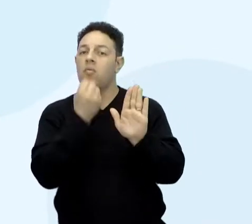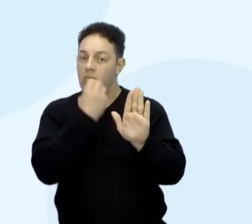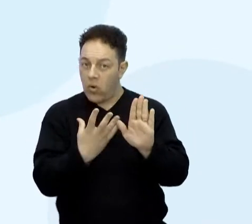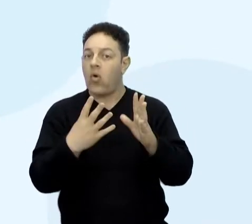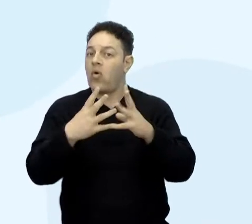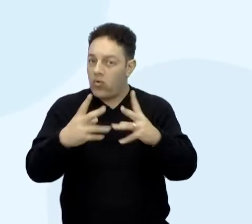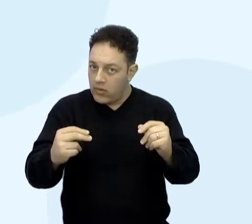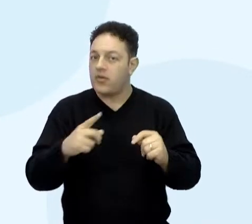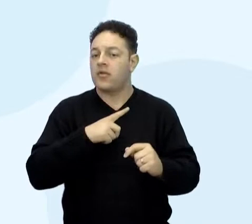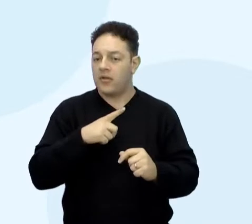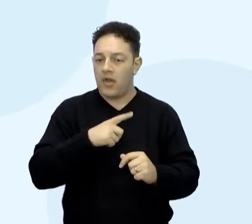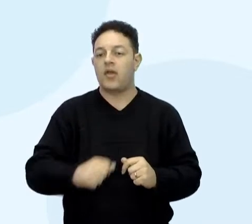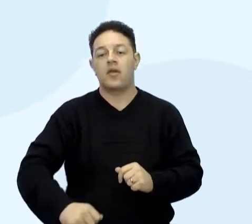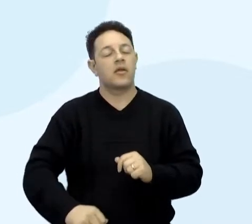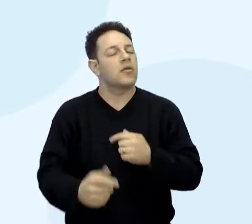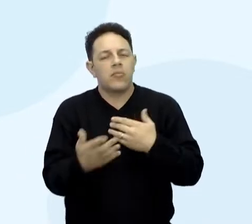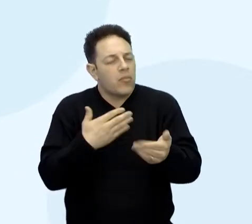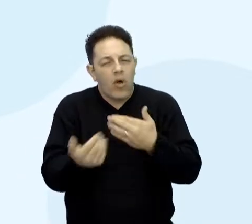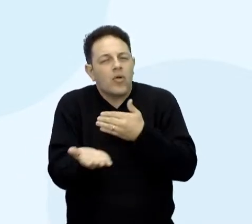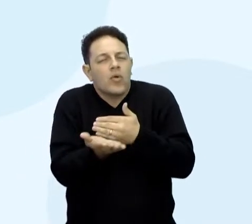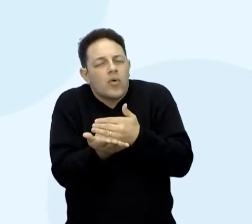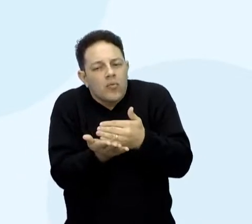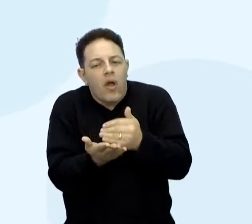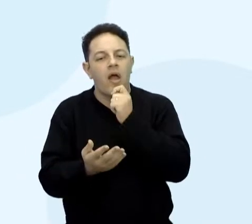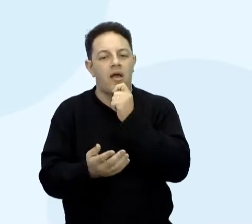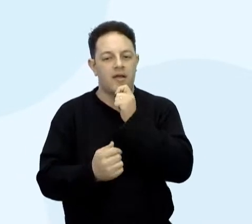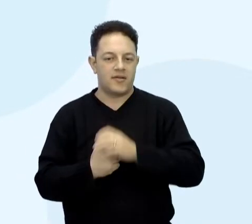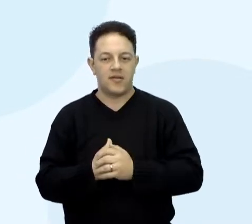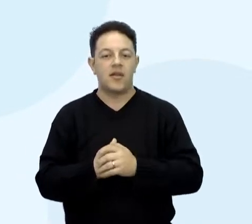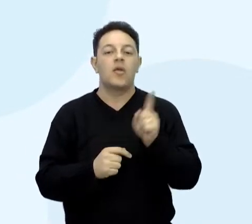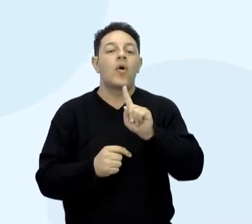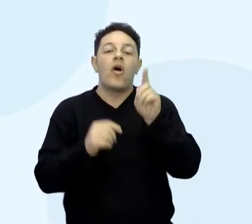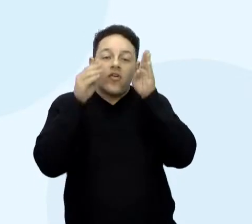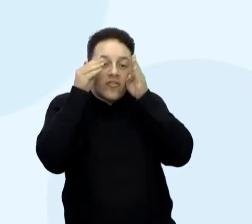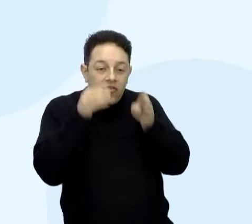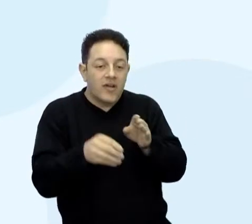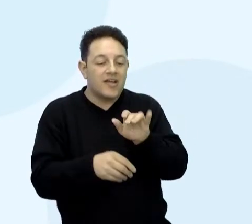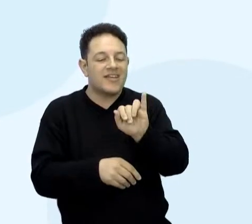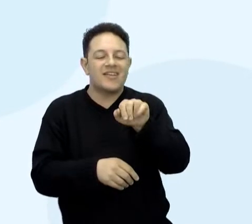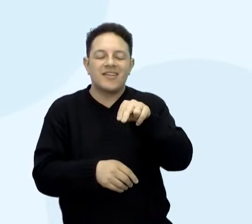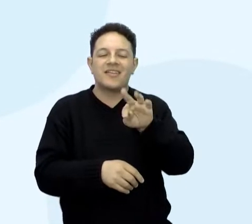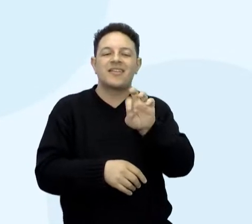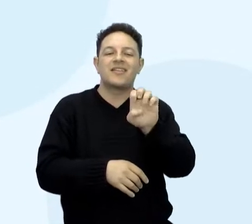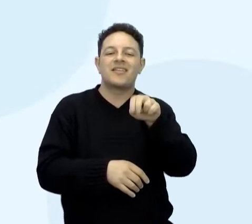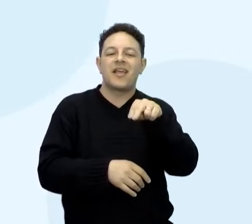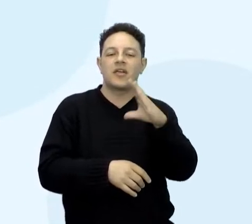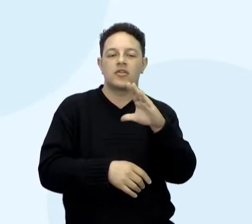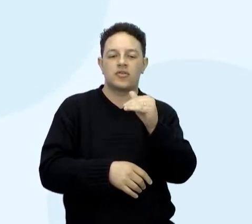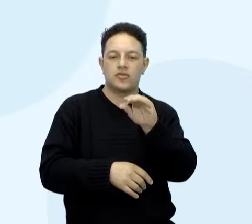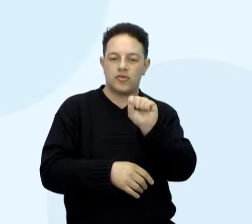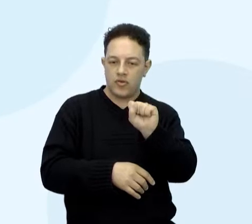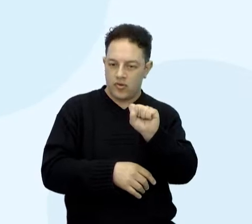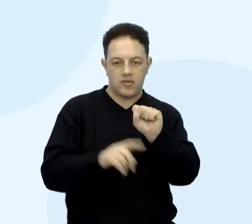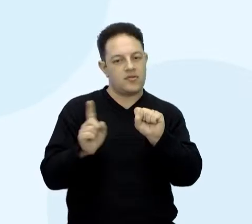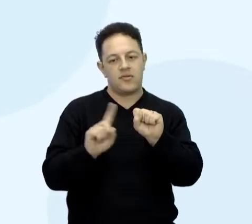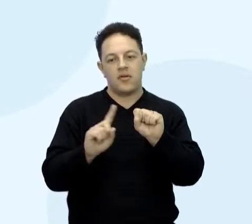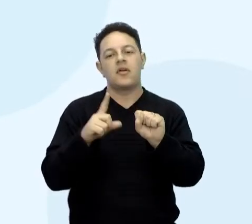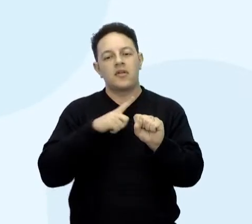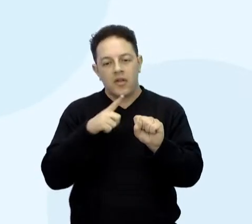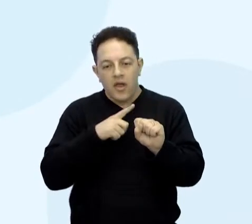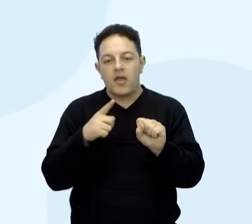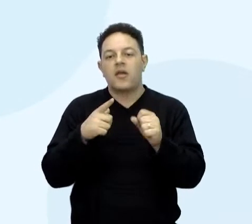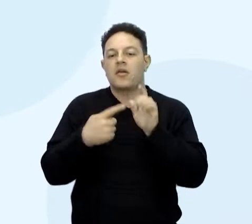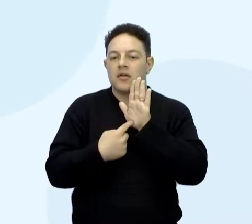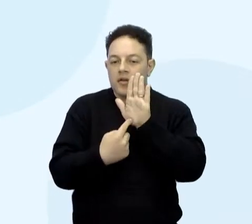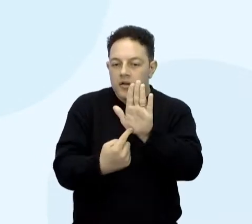aqui é importante, ó. Então, ele não vai dar foco para intenções, né? Então, ele já apresenta aí